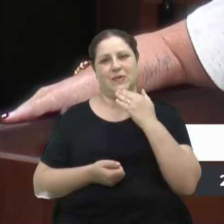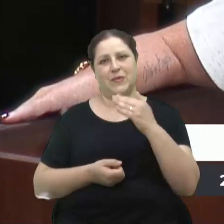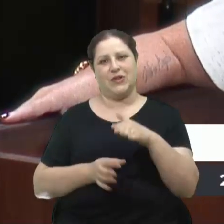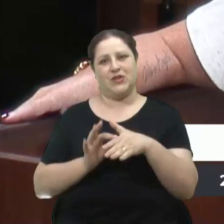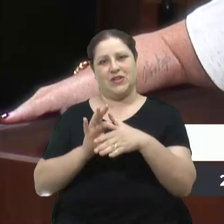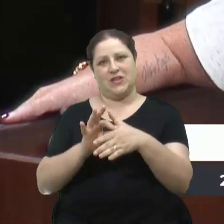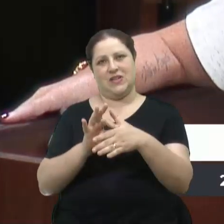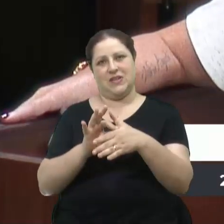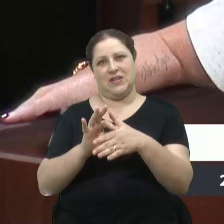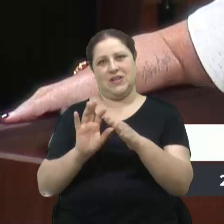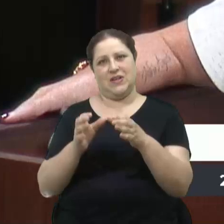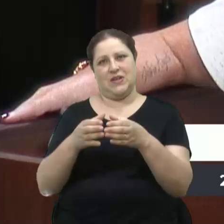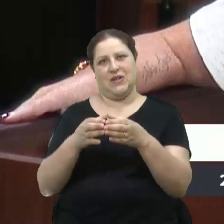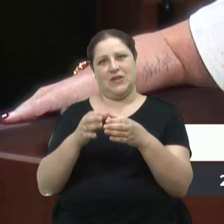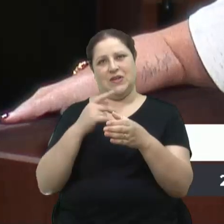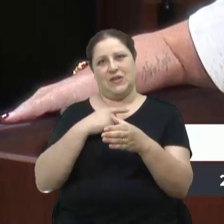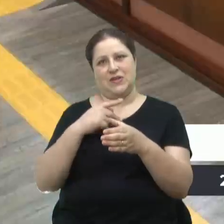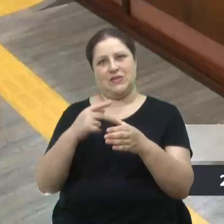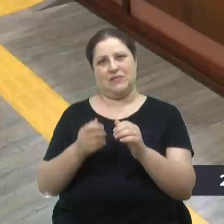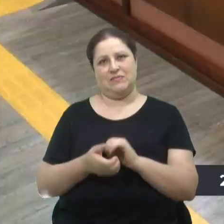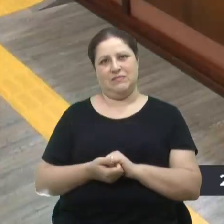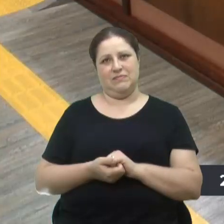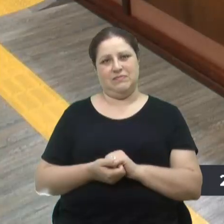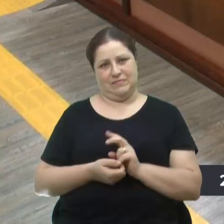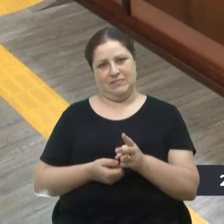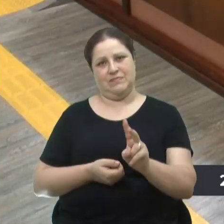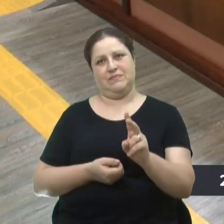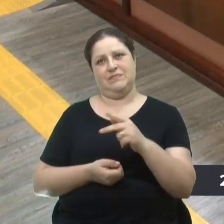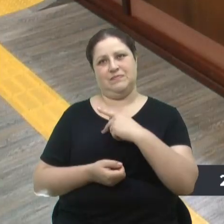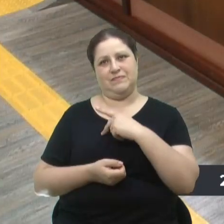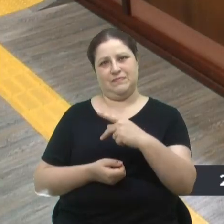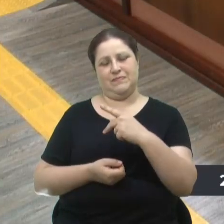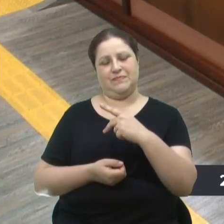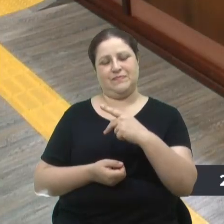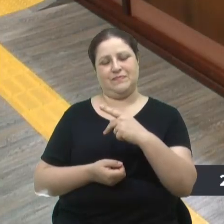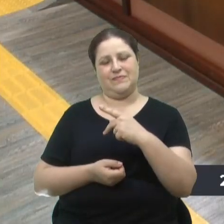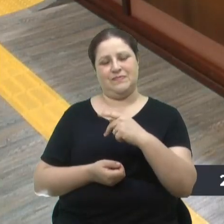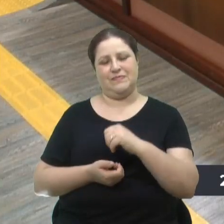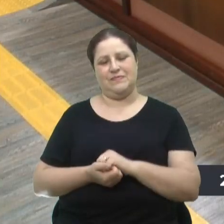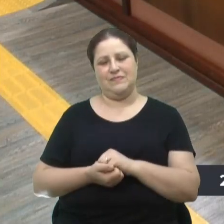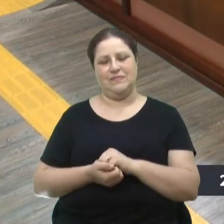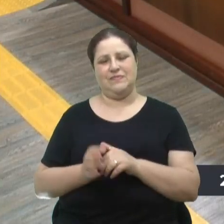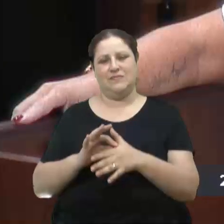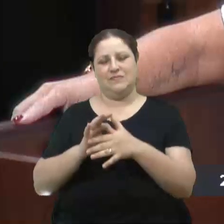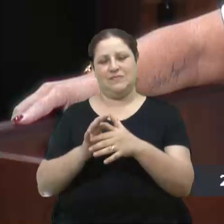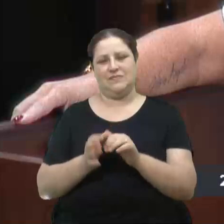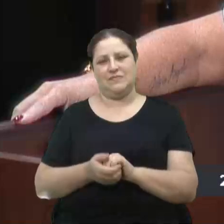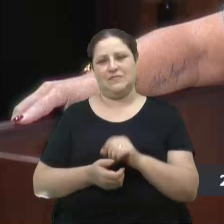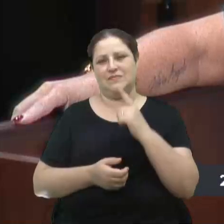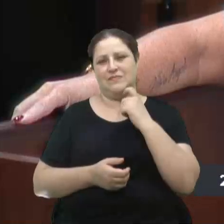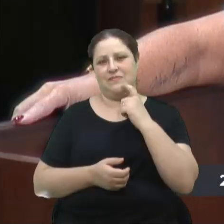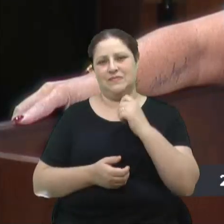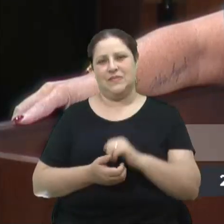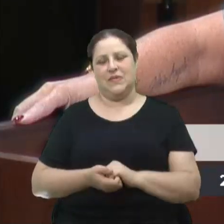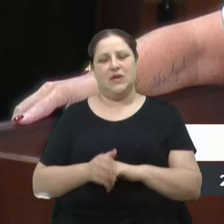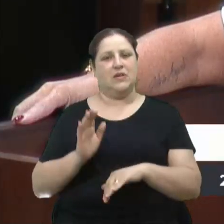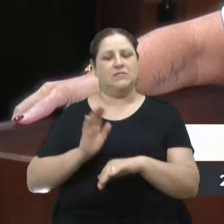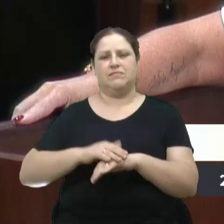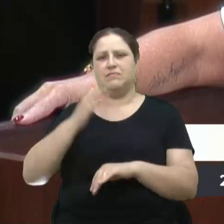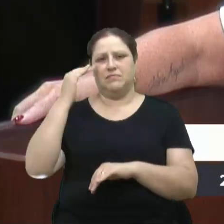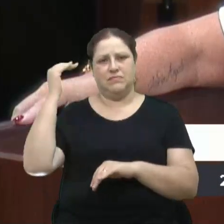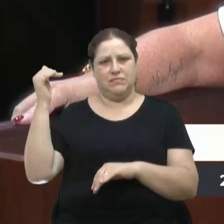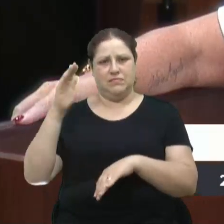declaração de líder, senhor presidente. Segue a declaração de líder, Rose Frigieri. Uma das figuras mais populares no período da